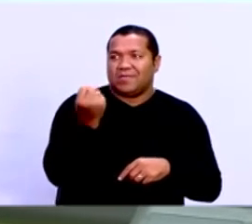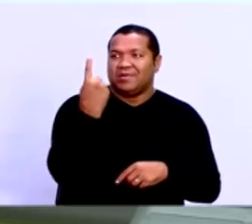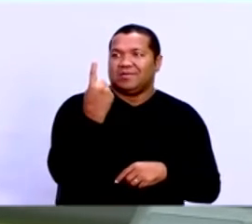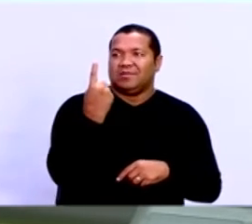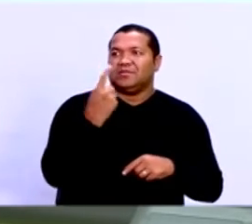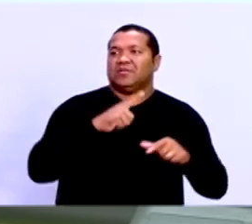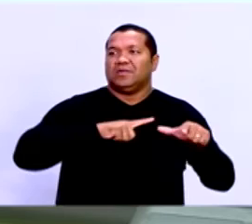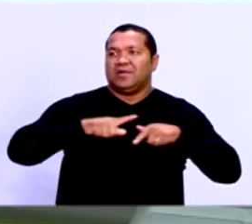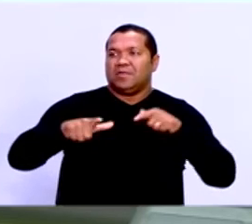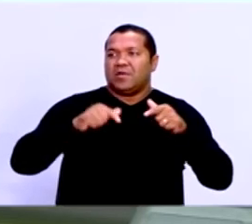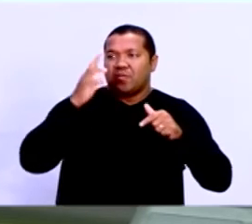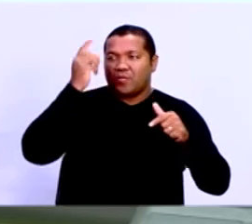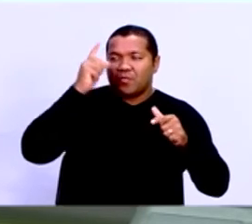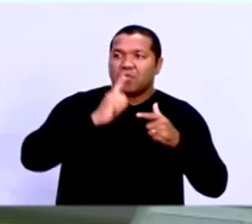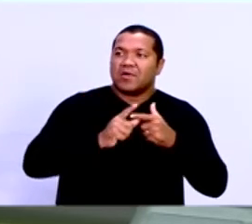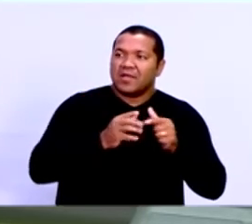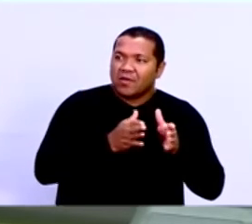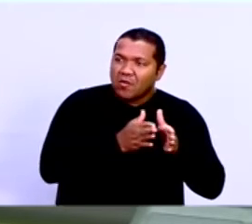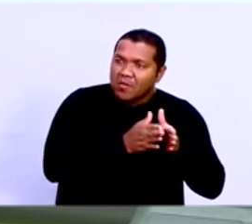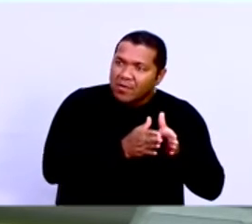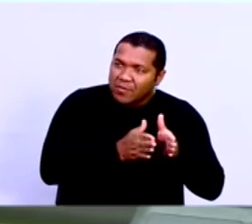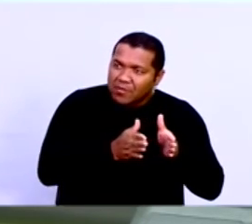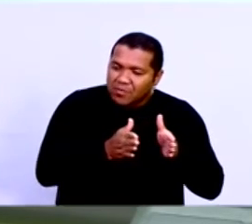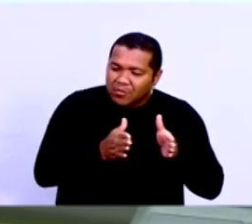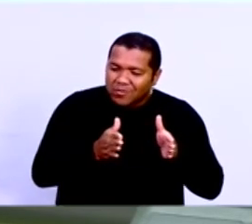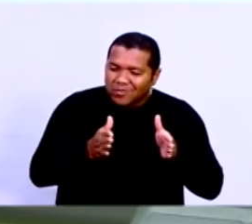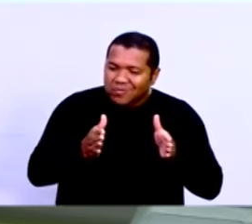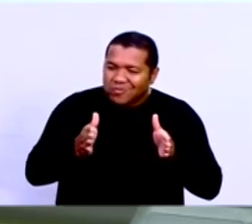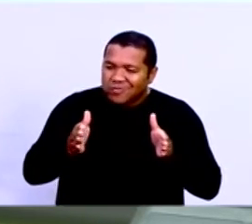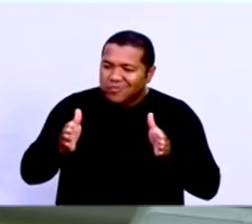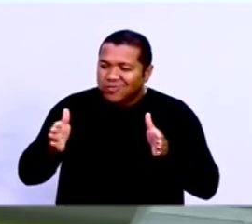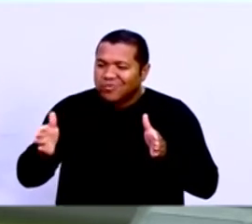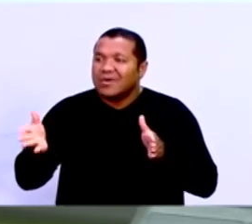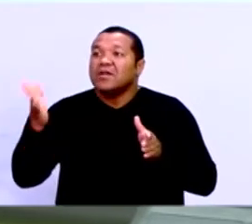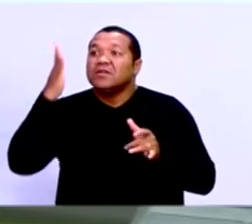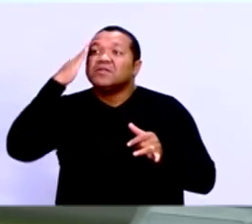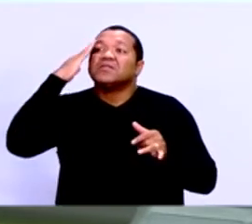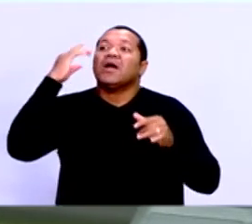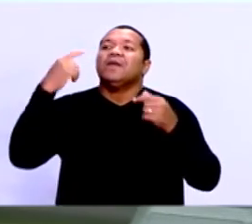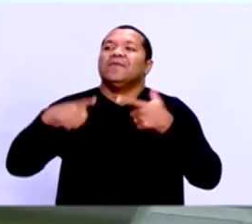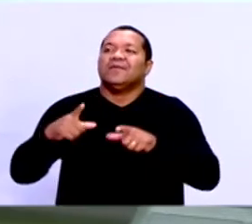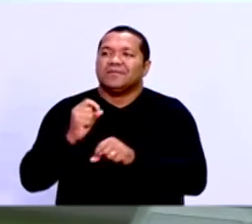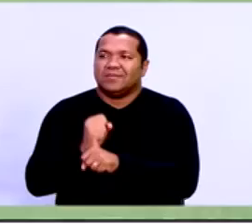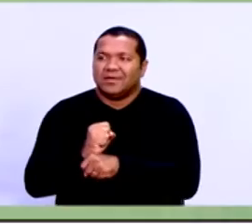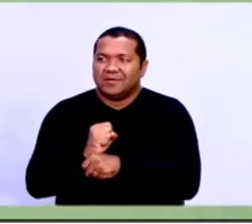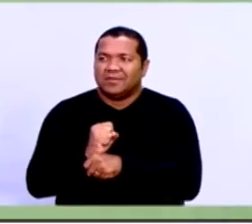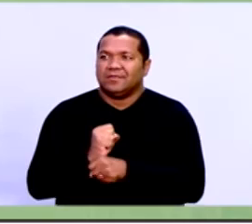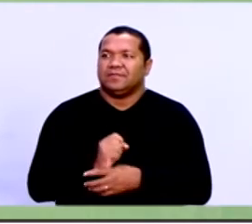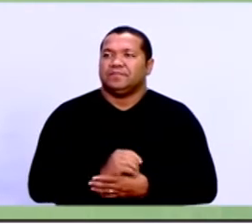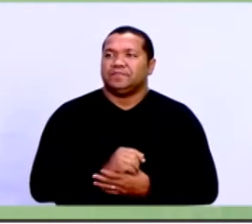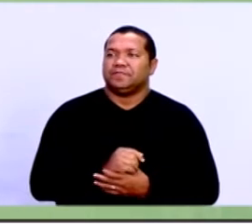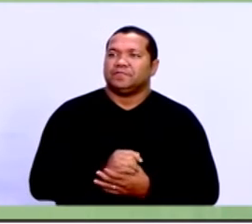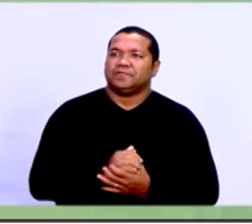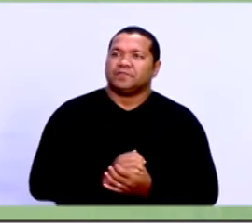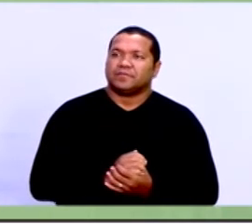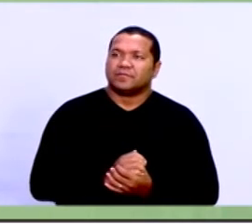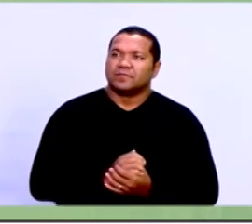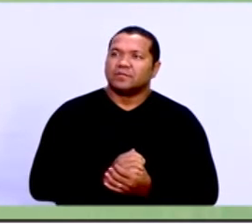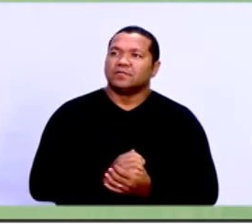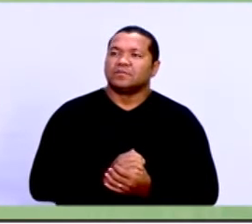enfim feito o script do seu software na quarta